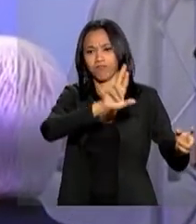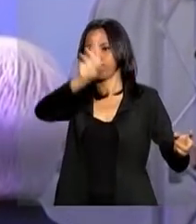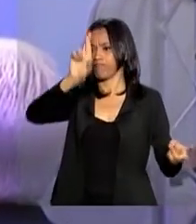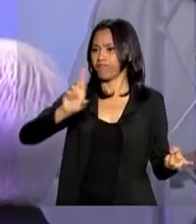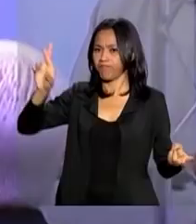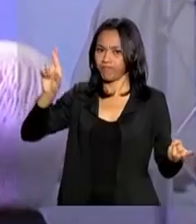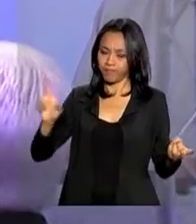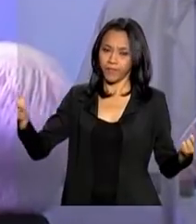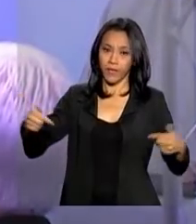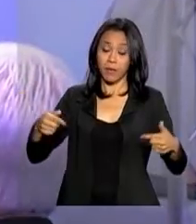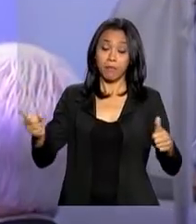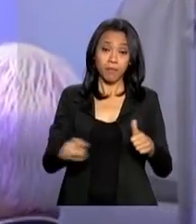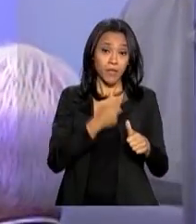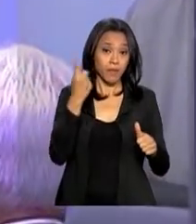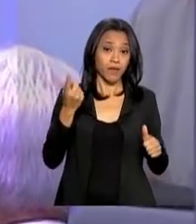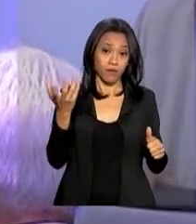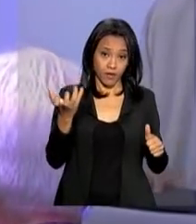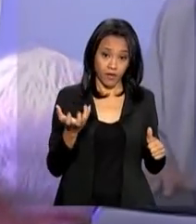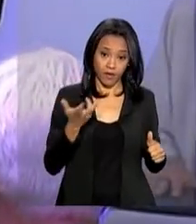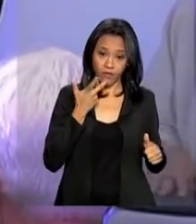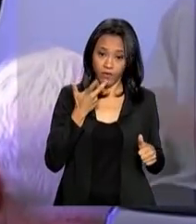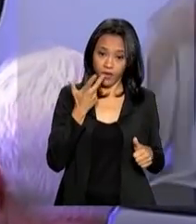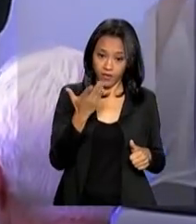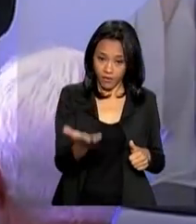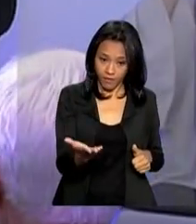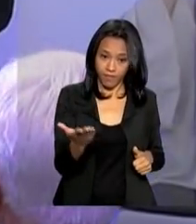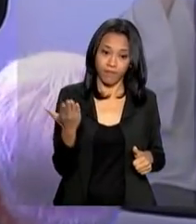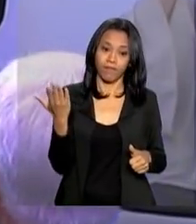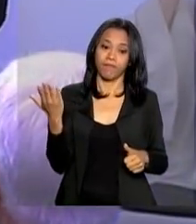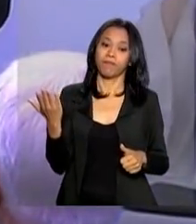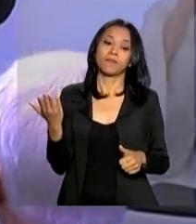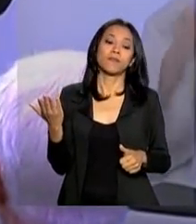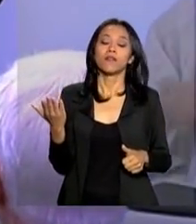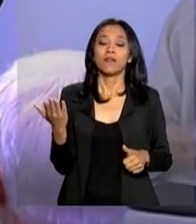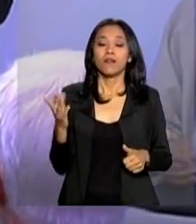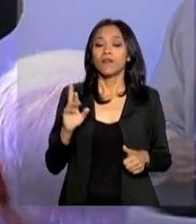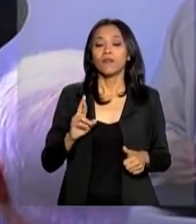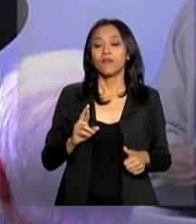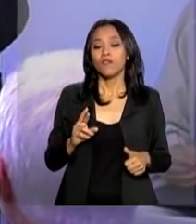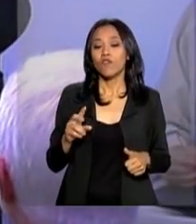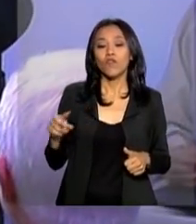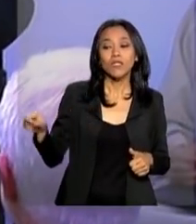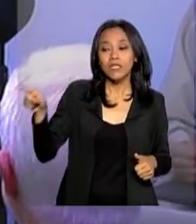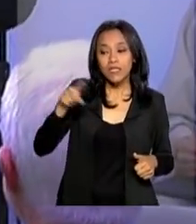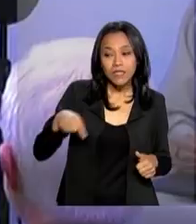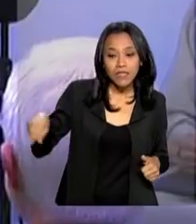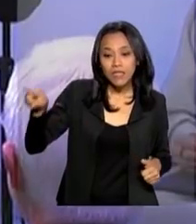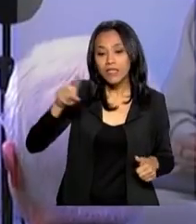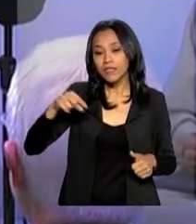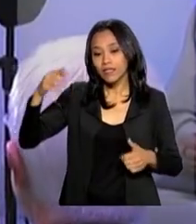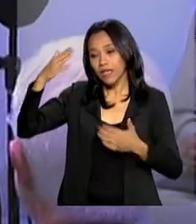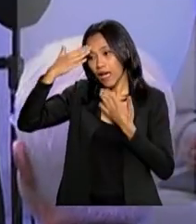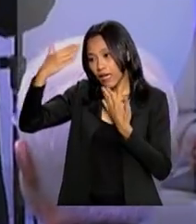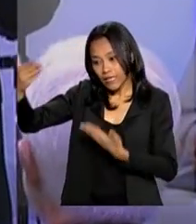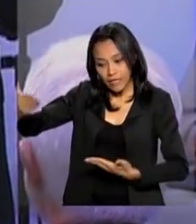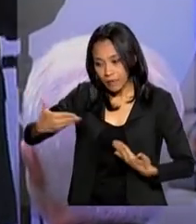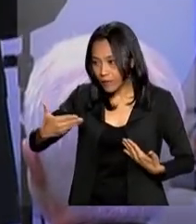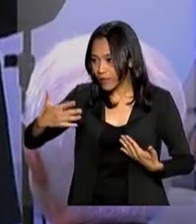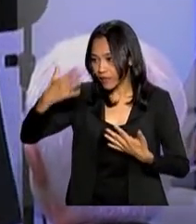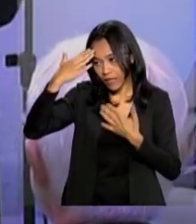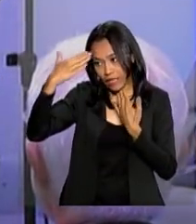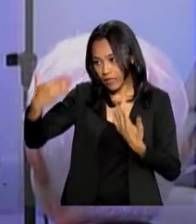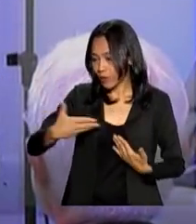primeira palavra que quero dizer, Dom Urani, é que, na verdade, não são os senhores que devem agradecer a mim ou ao